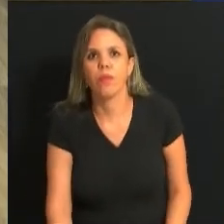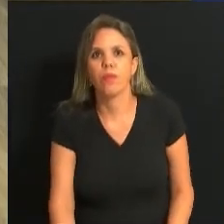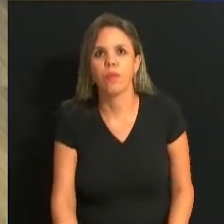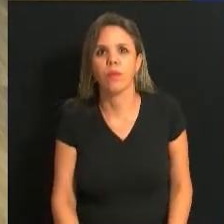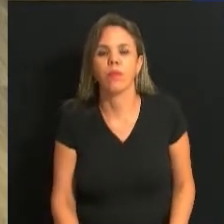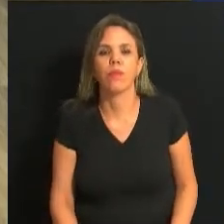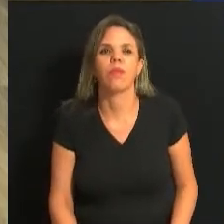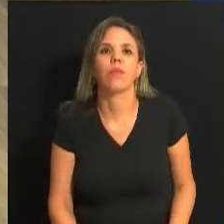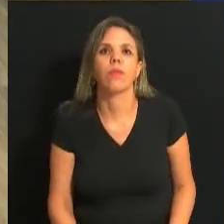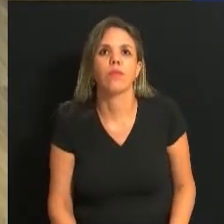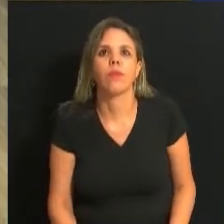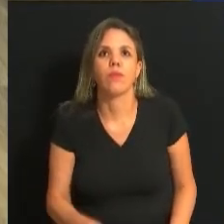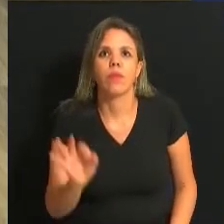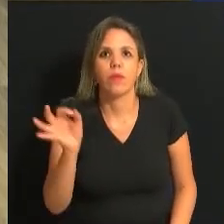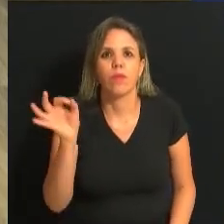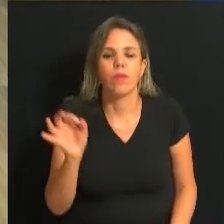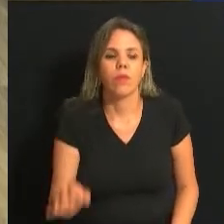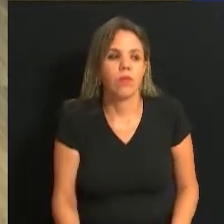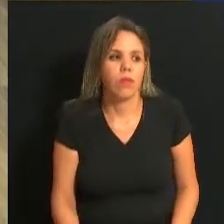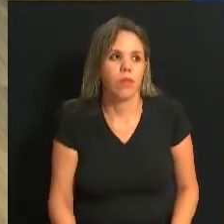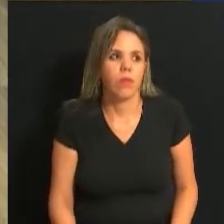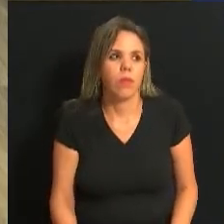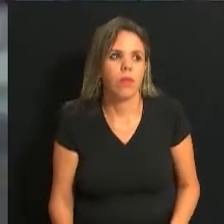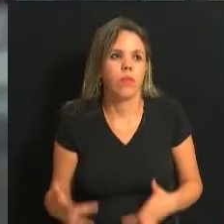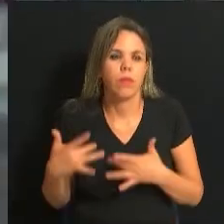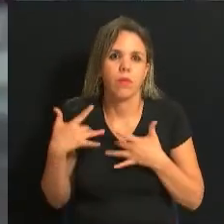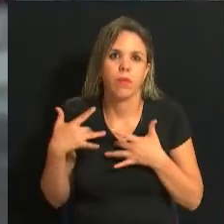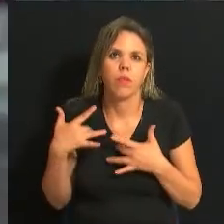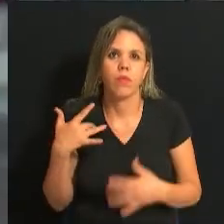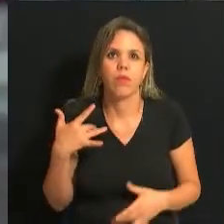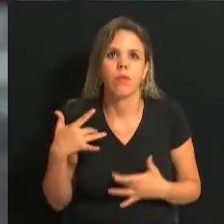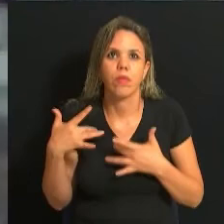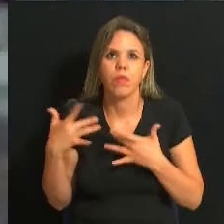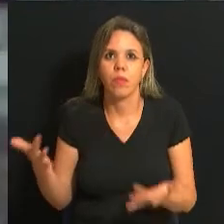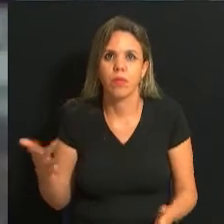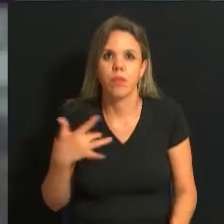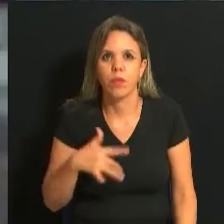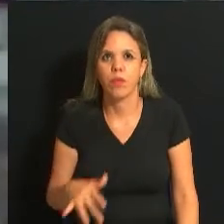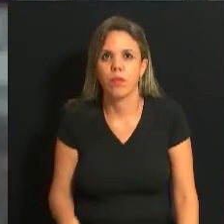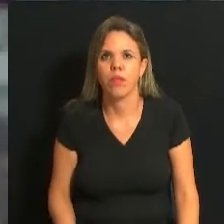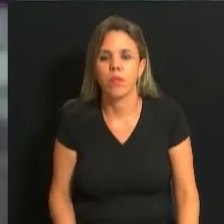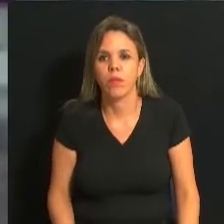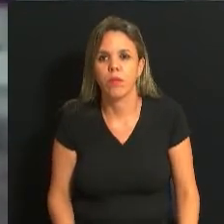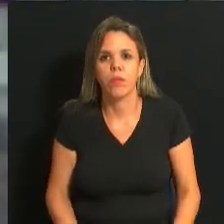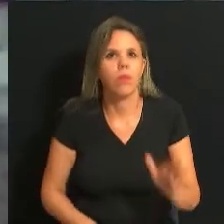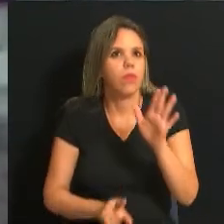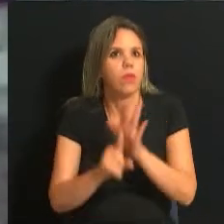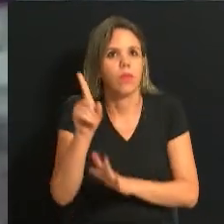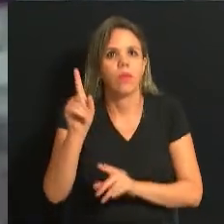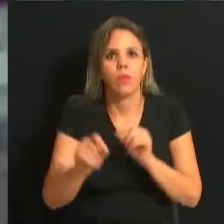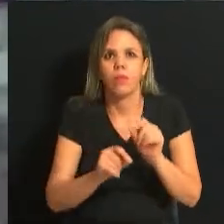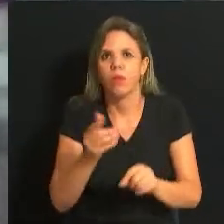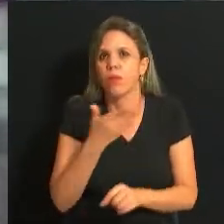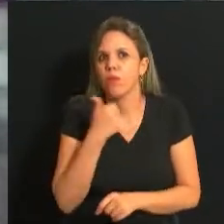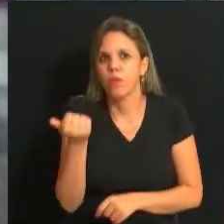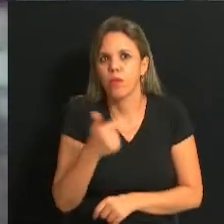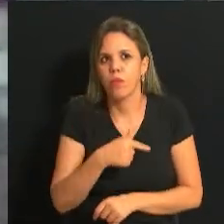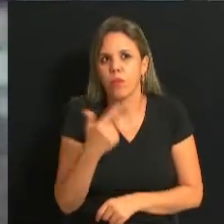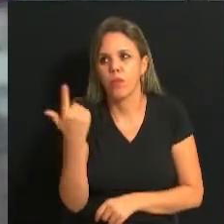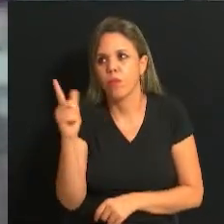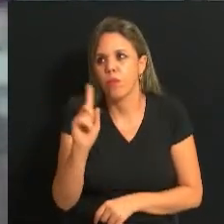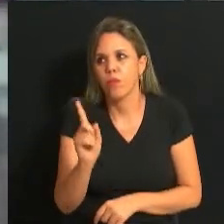Absolutamente. Eu acho que a autocompaixão, ela não pergunta no que eu sou melhor do que o